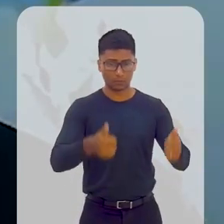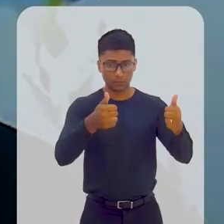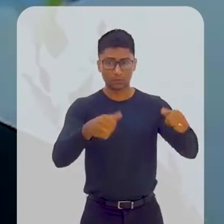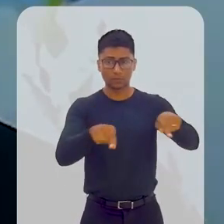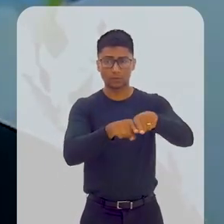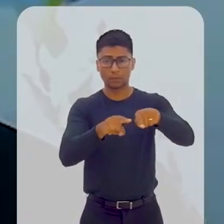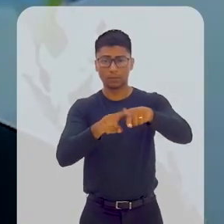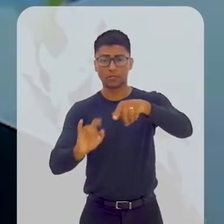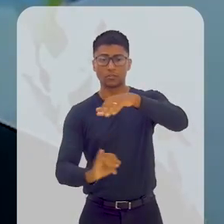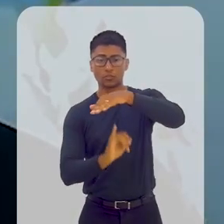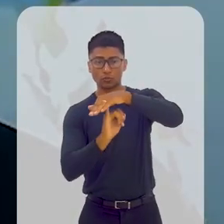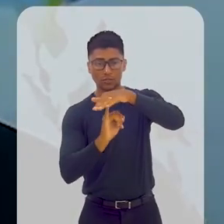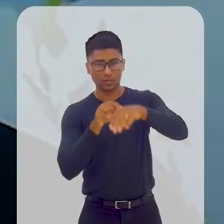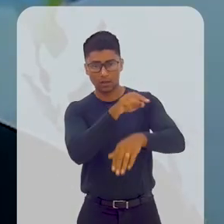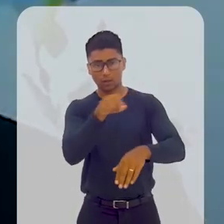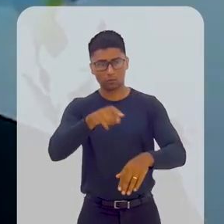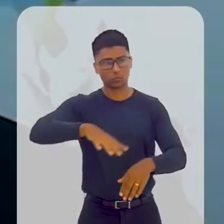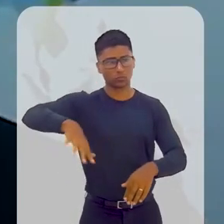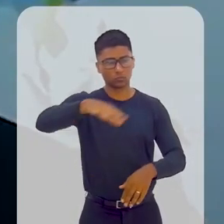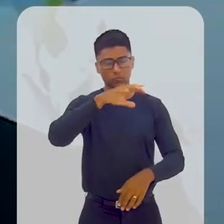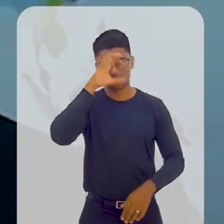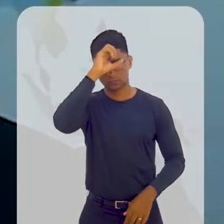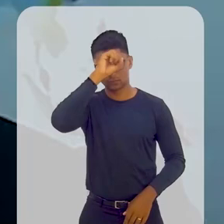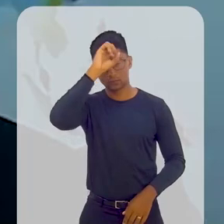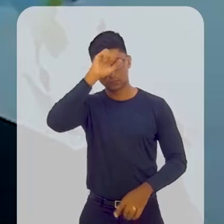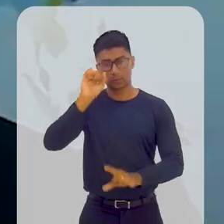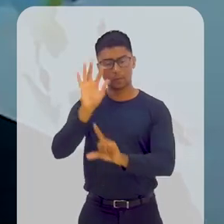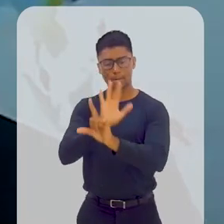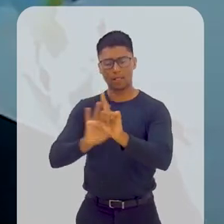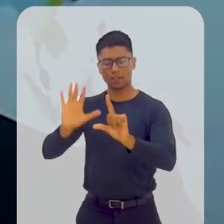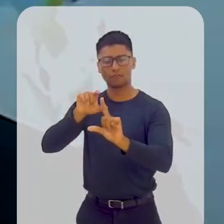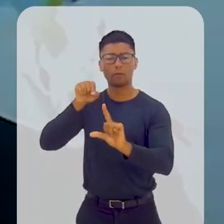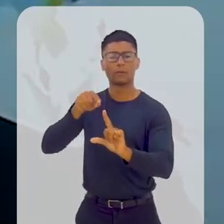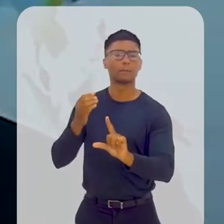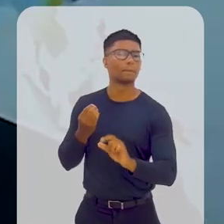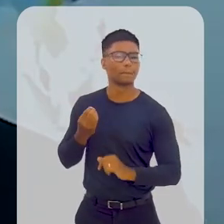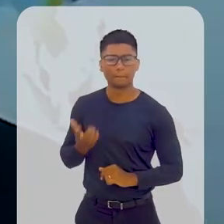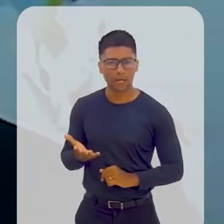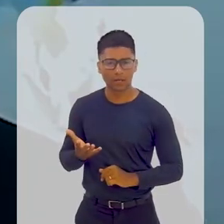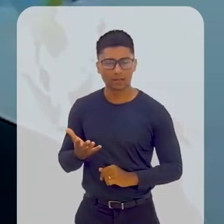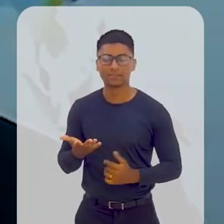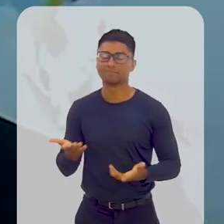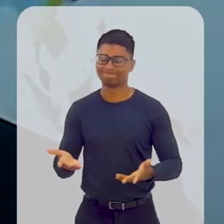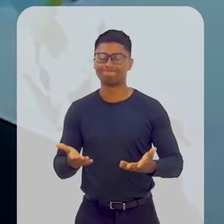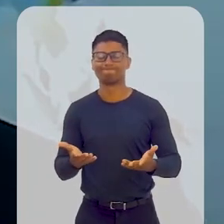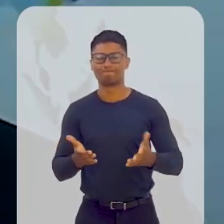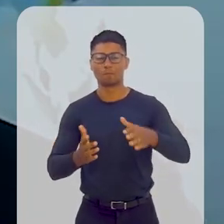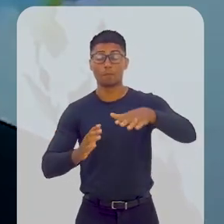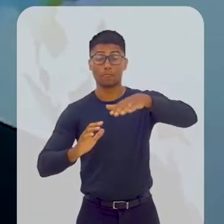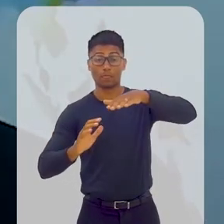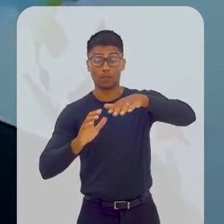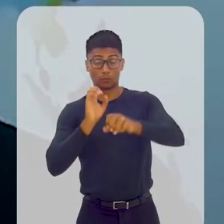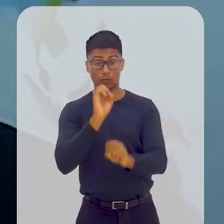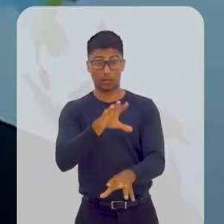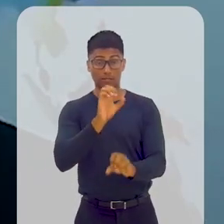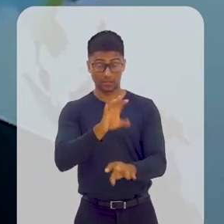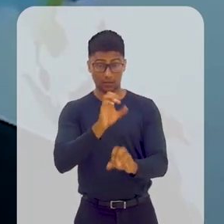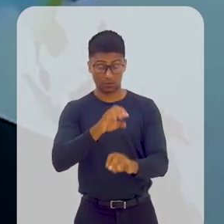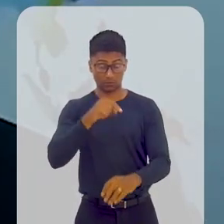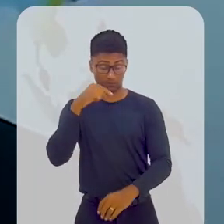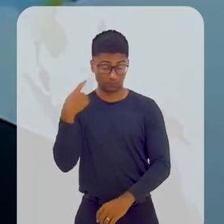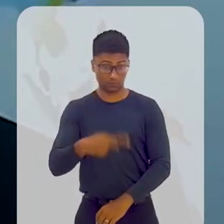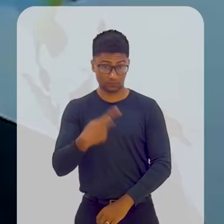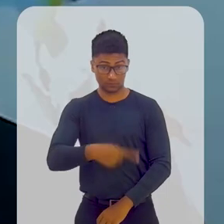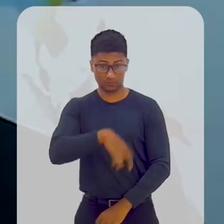instituições aprendentes, essa plataforma para potencializar tanto a educação pública do